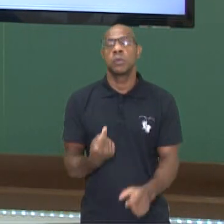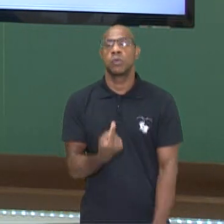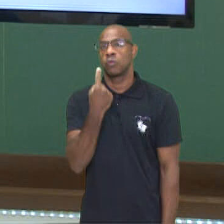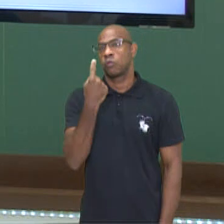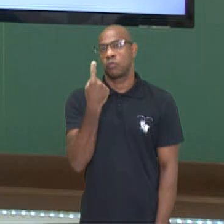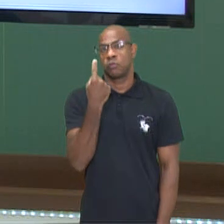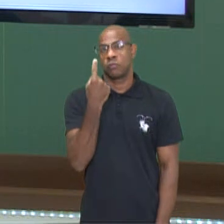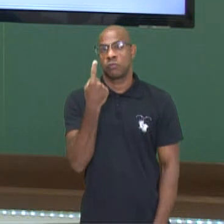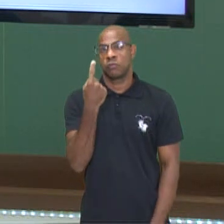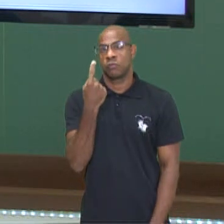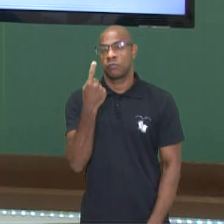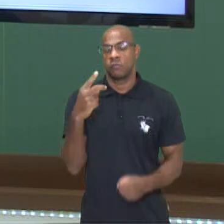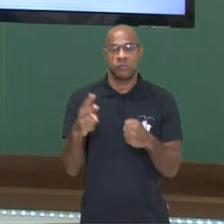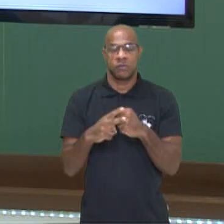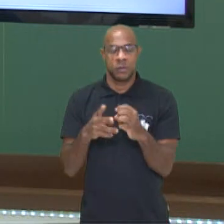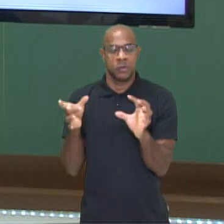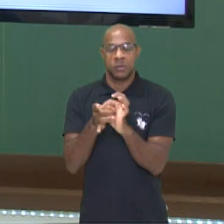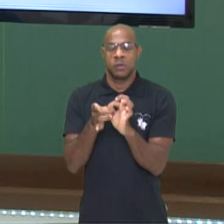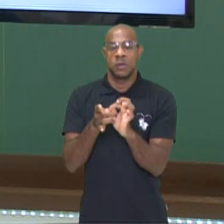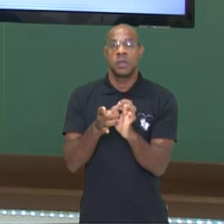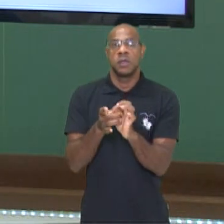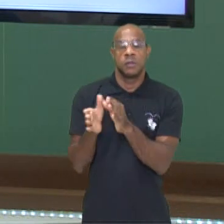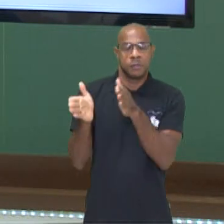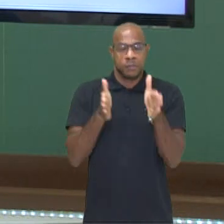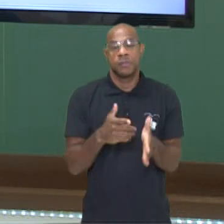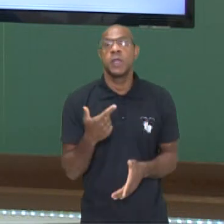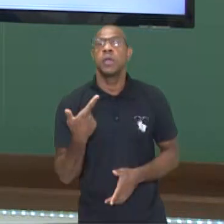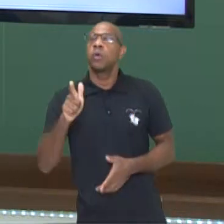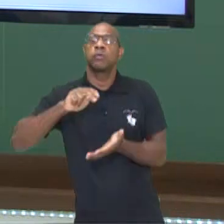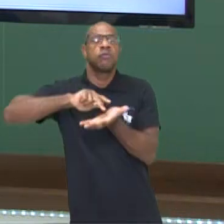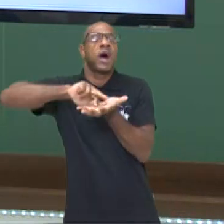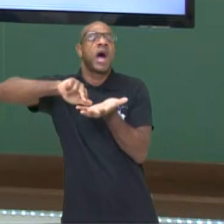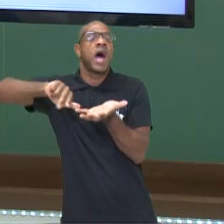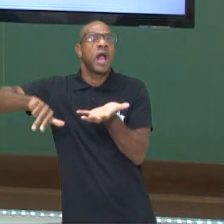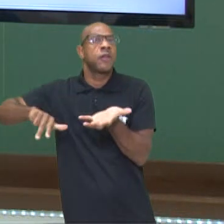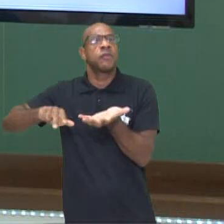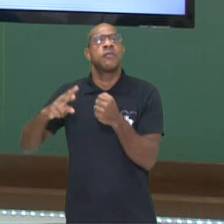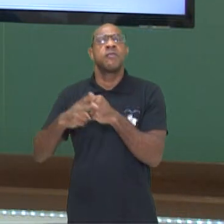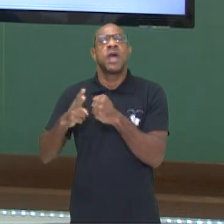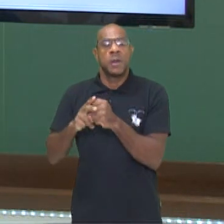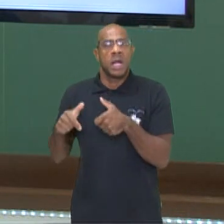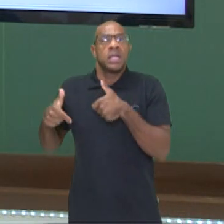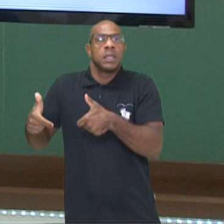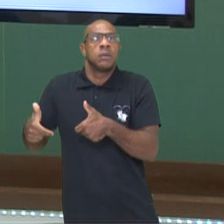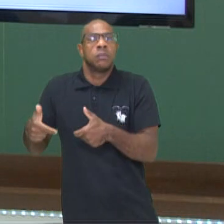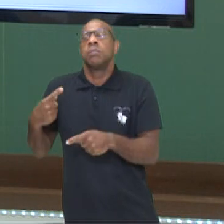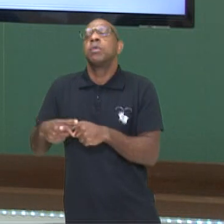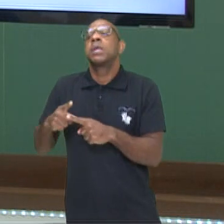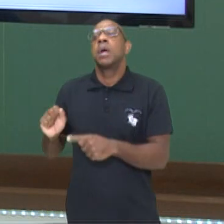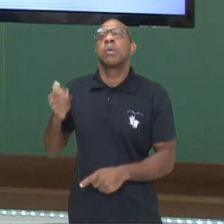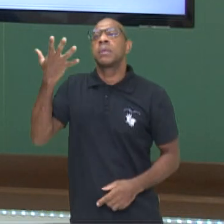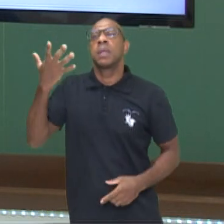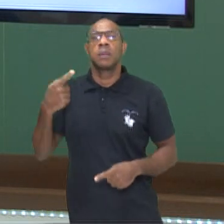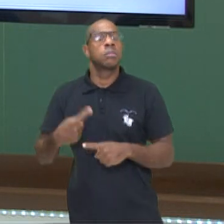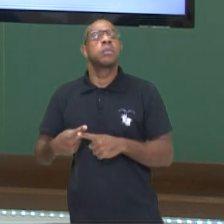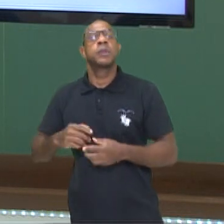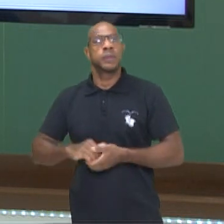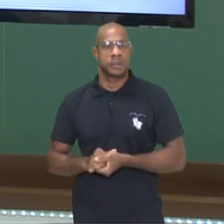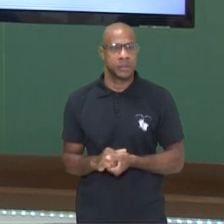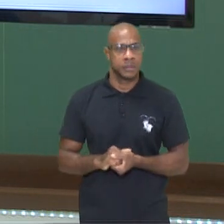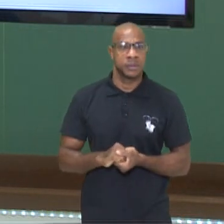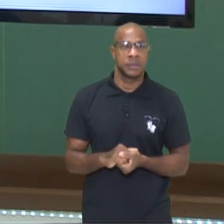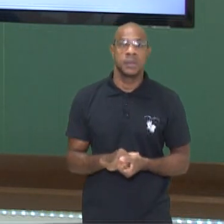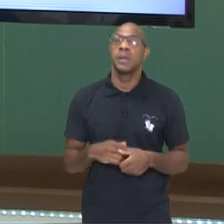verbo de ligação e vários verbos de ação. Por que isso ocorre? É de caso pensado, há